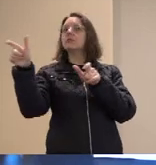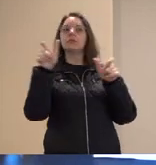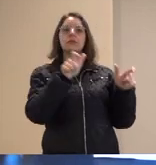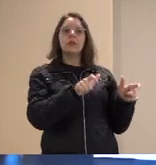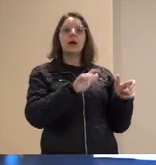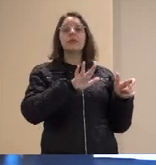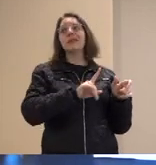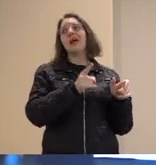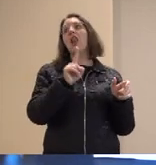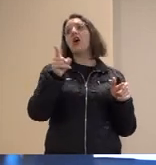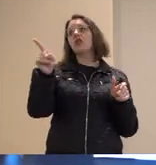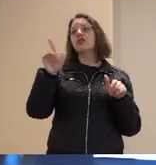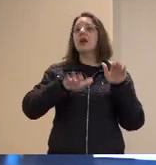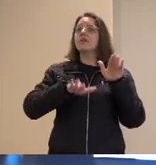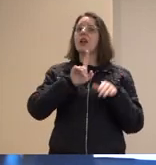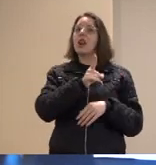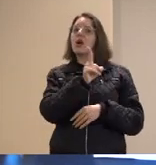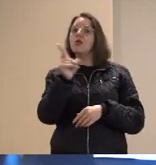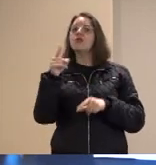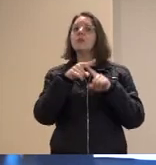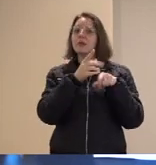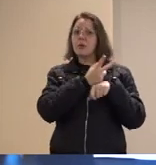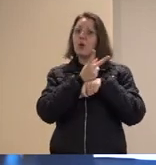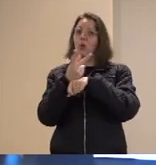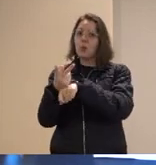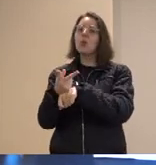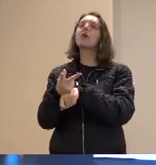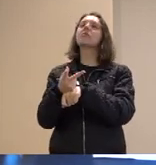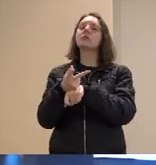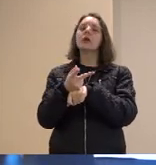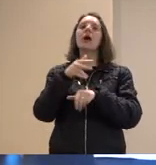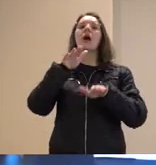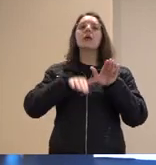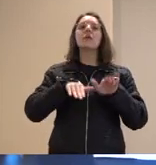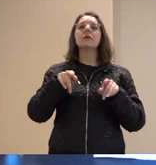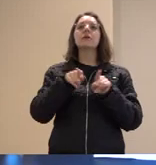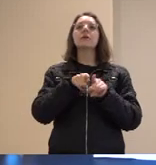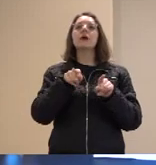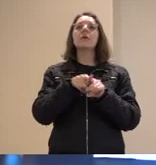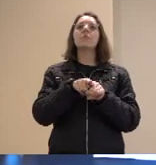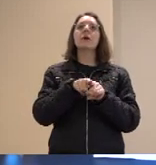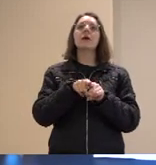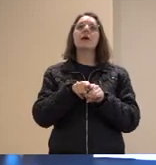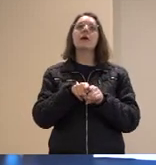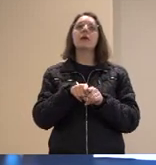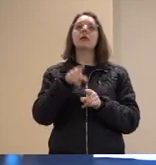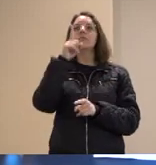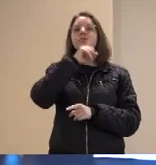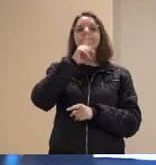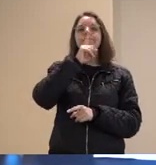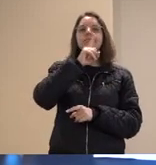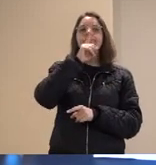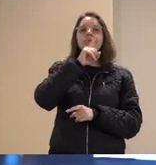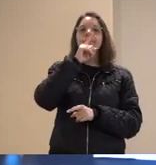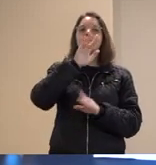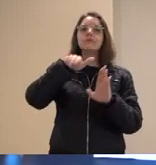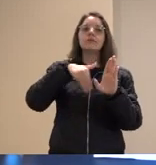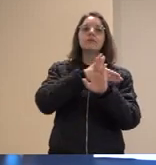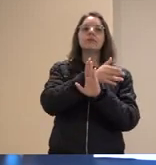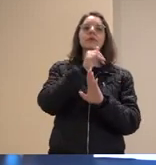mais próximo, mas busca-se, e, às vezes, por processos que são inadequados, como, por exemplo, um